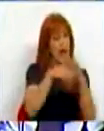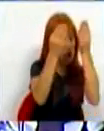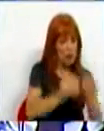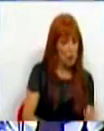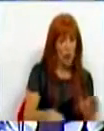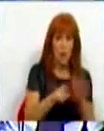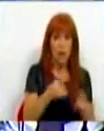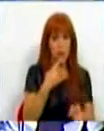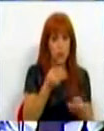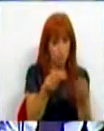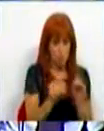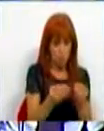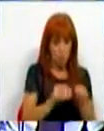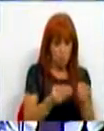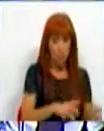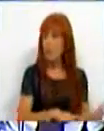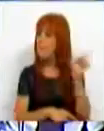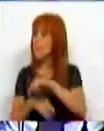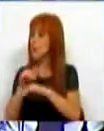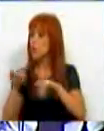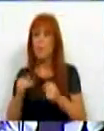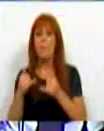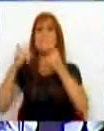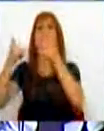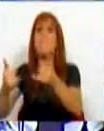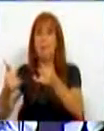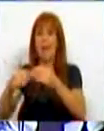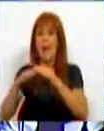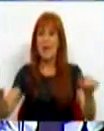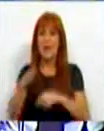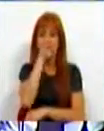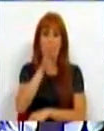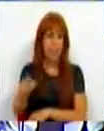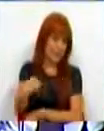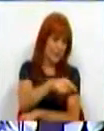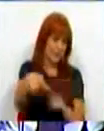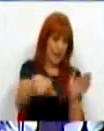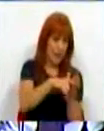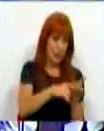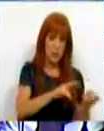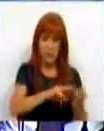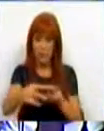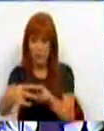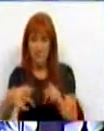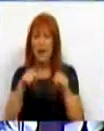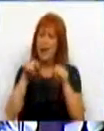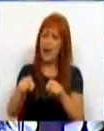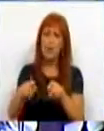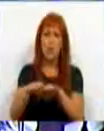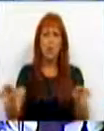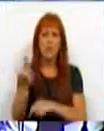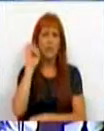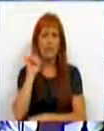e legislar bastante, mas o nível seguinte, que é o nível de implementação das reformas, esse é o